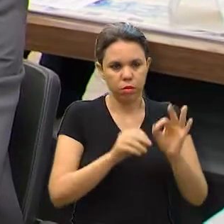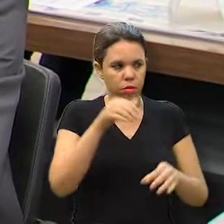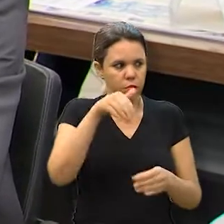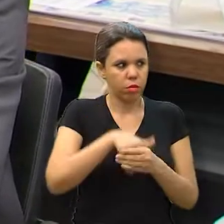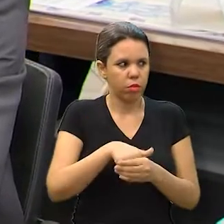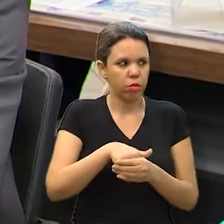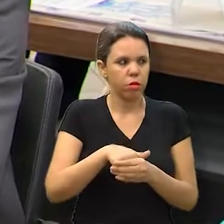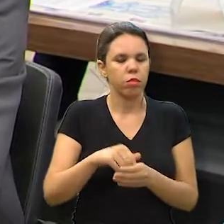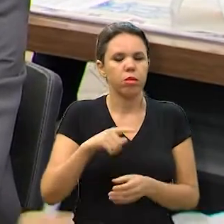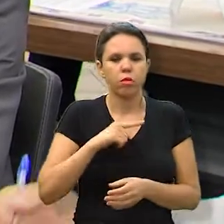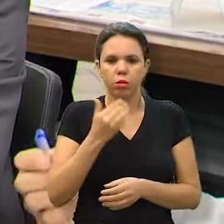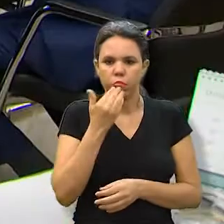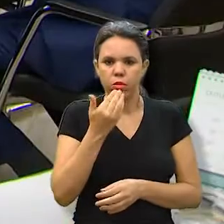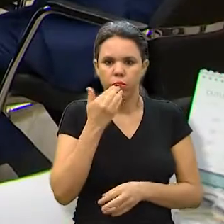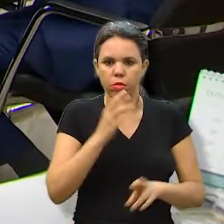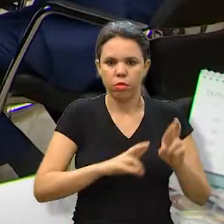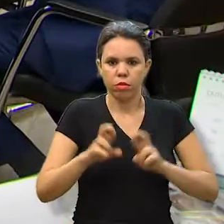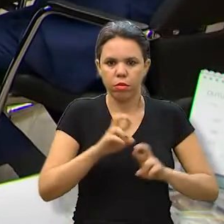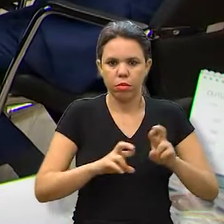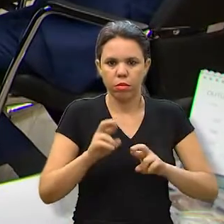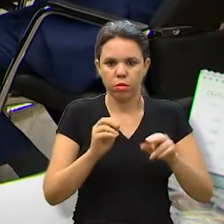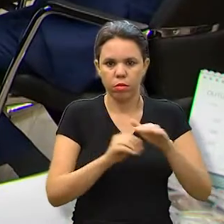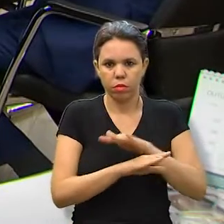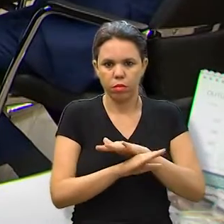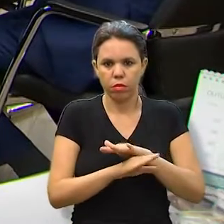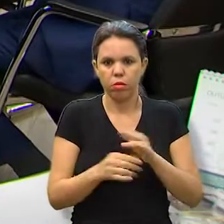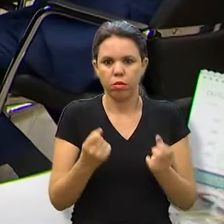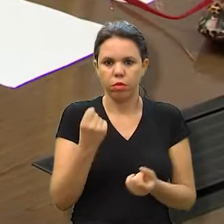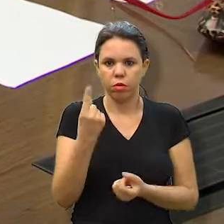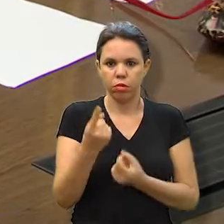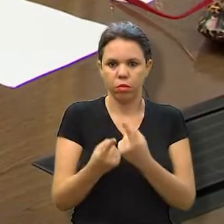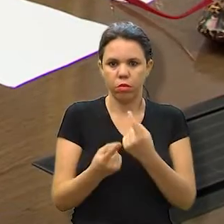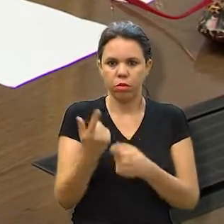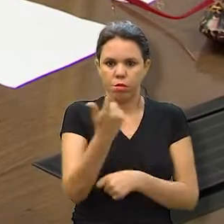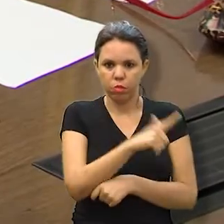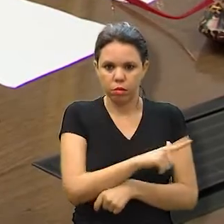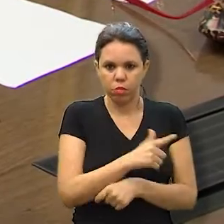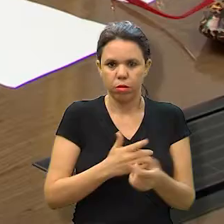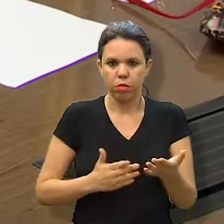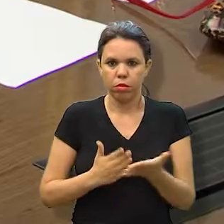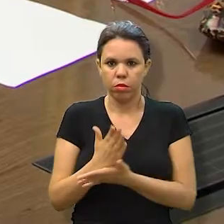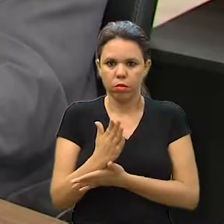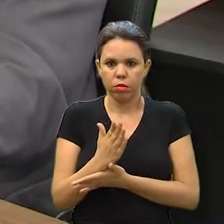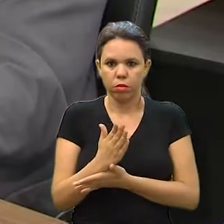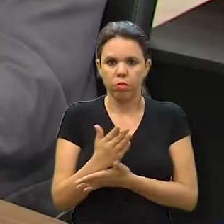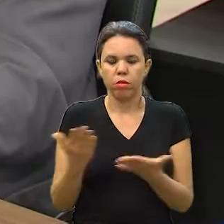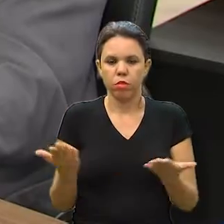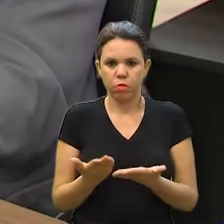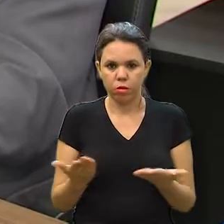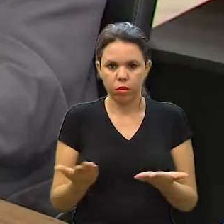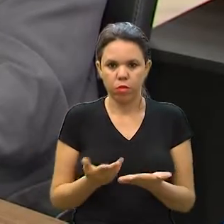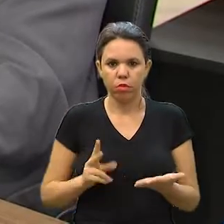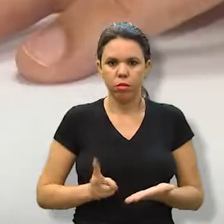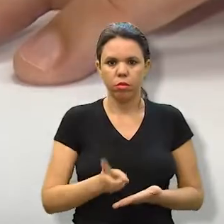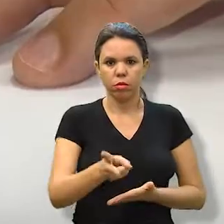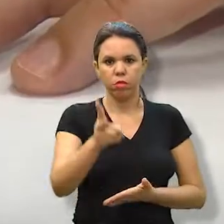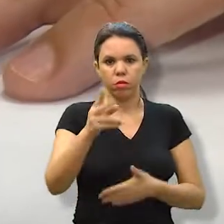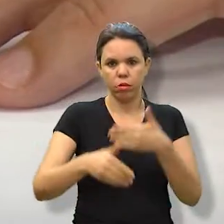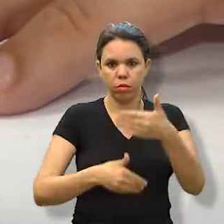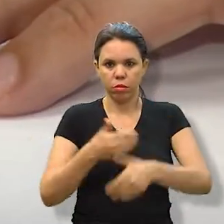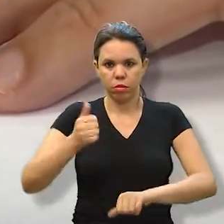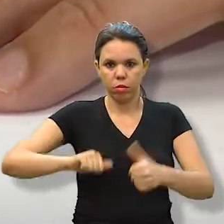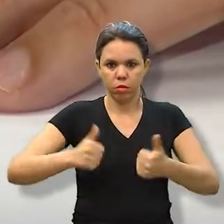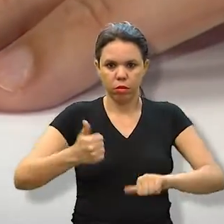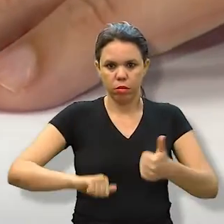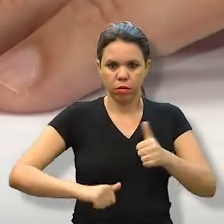entre os projetos votados houve pedido de vistas e arquivamento de alguns outros foram aprovados e agora vamos